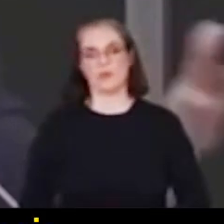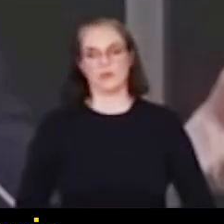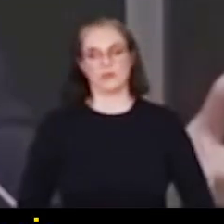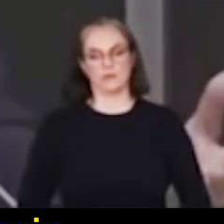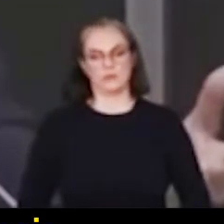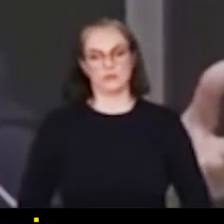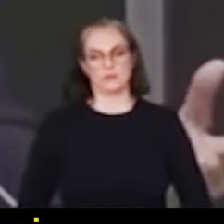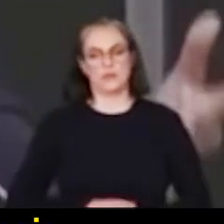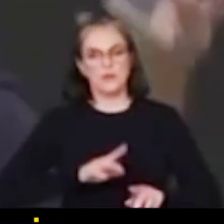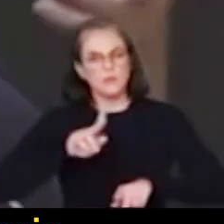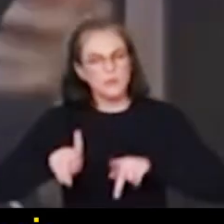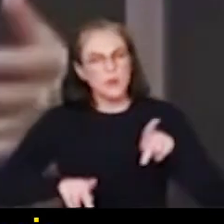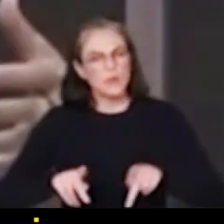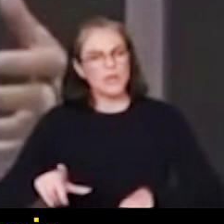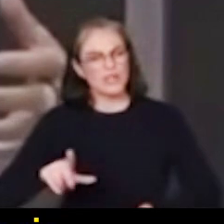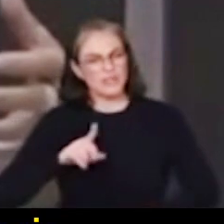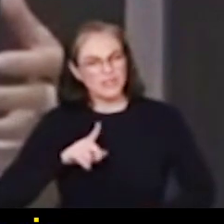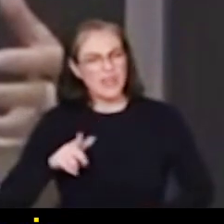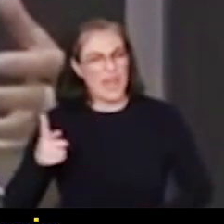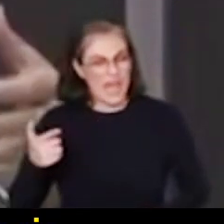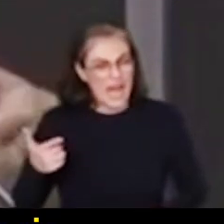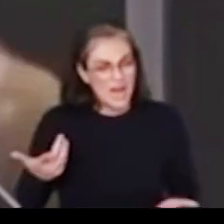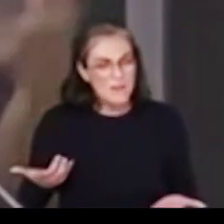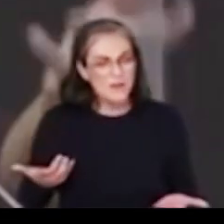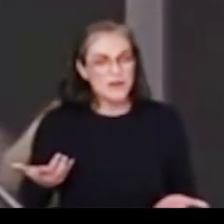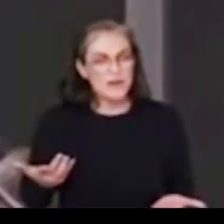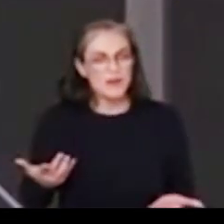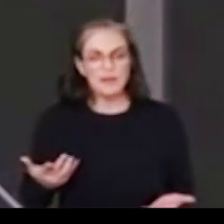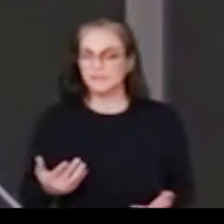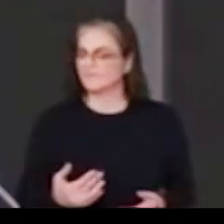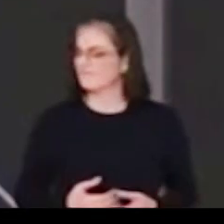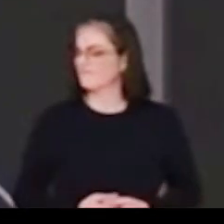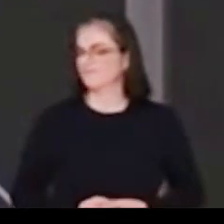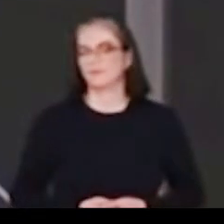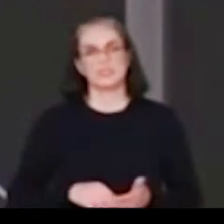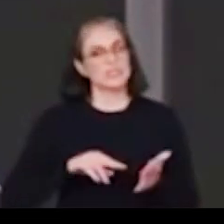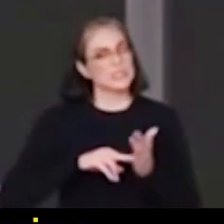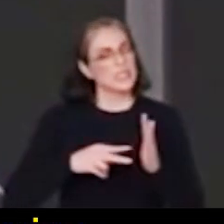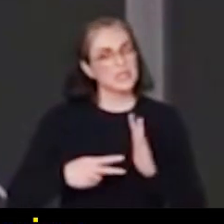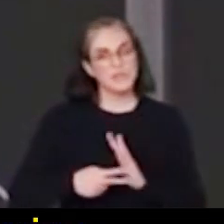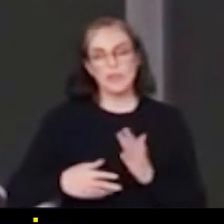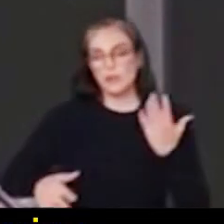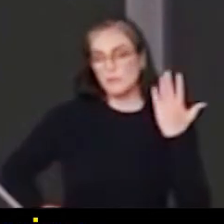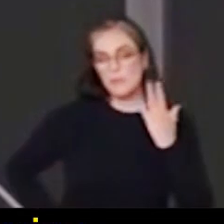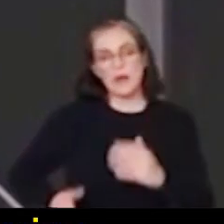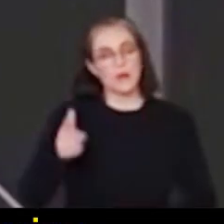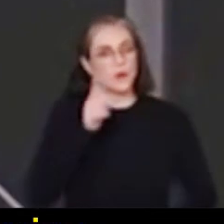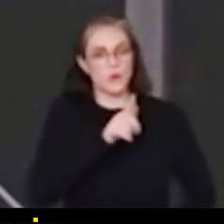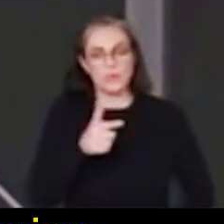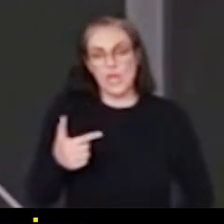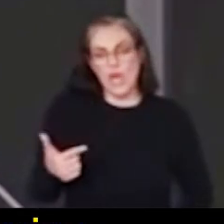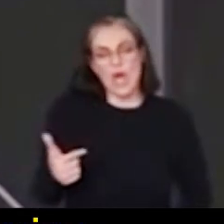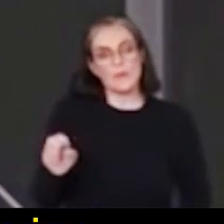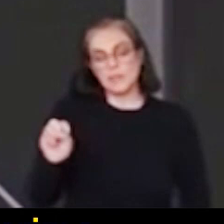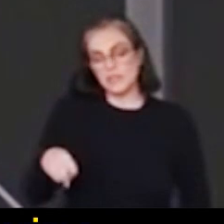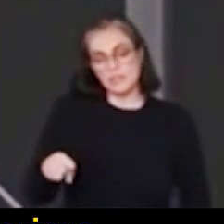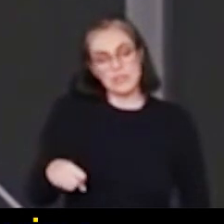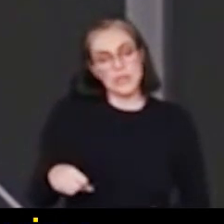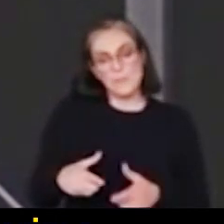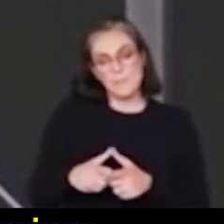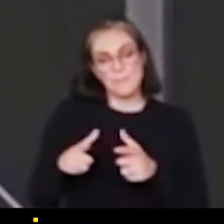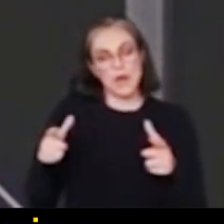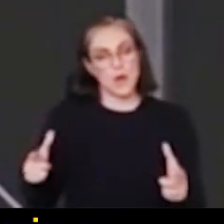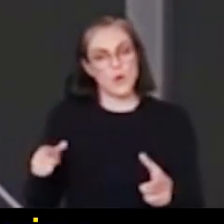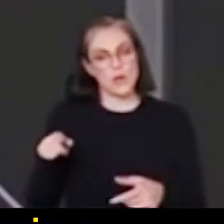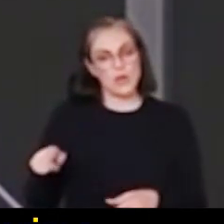a população, que significa em última instância, armar também o crime. Porque a maioria das armas que são